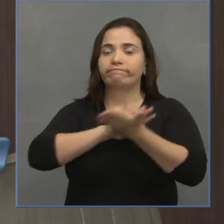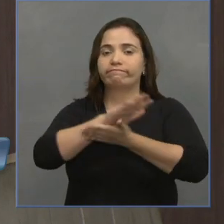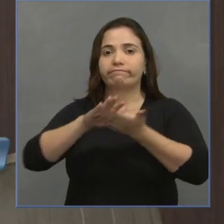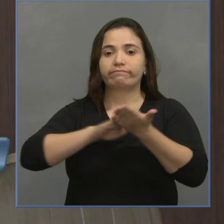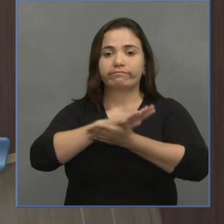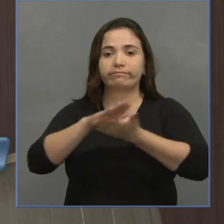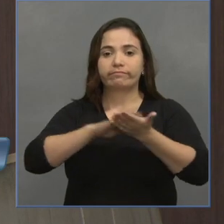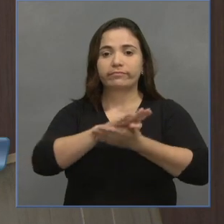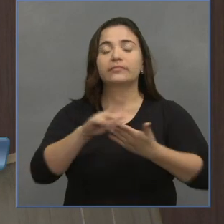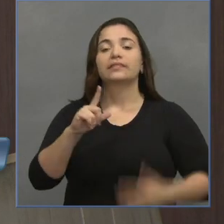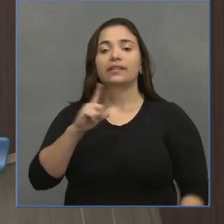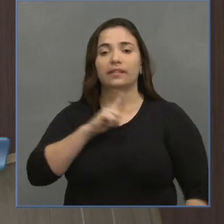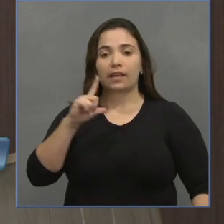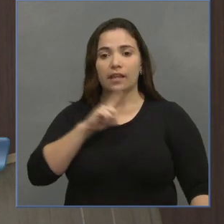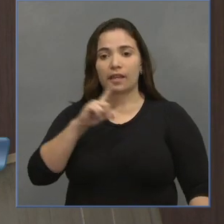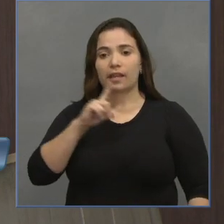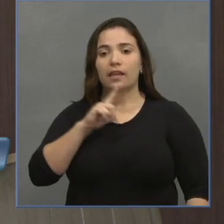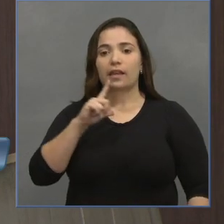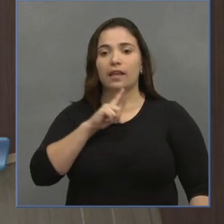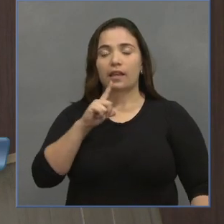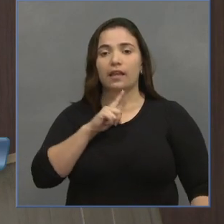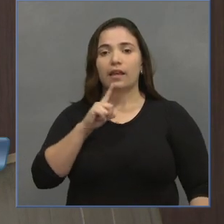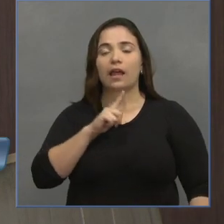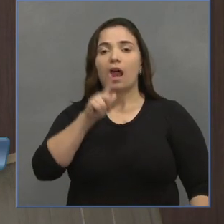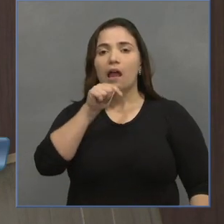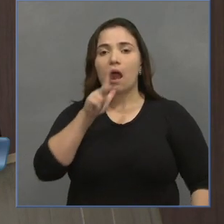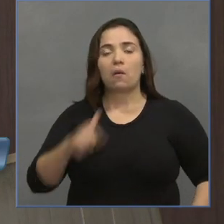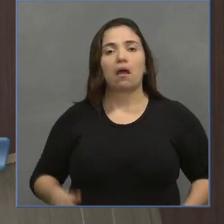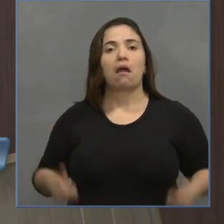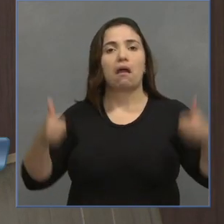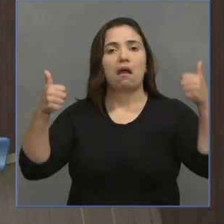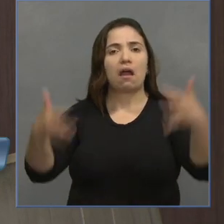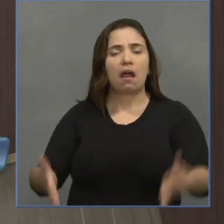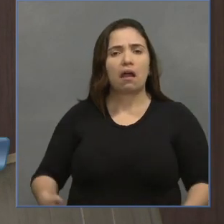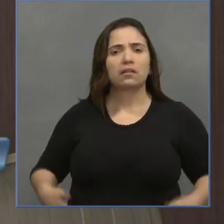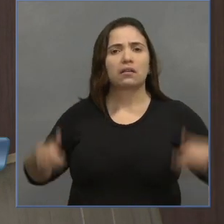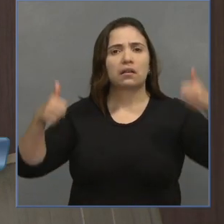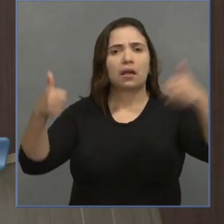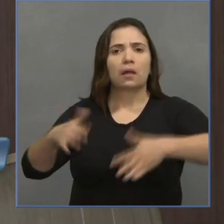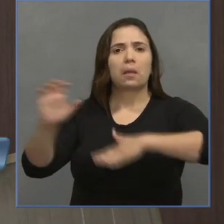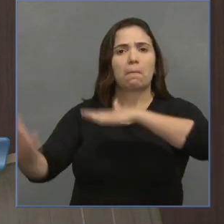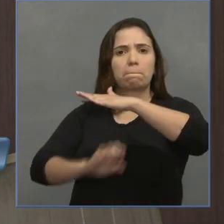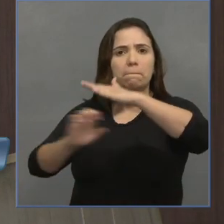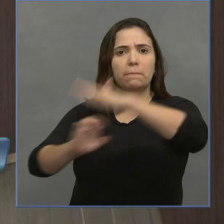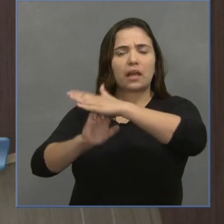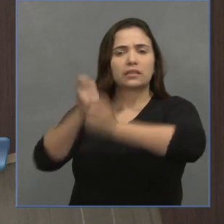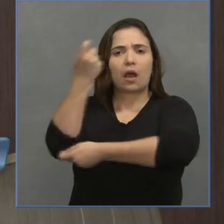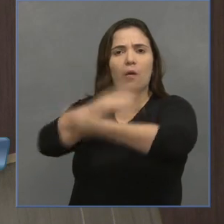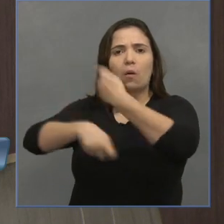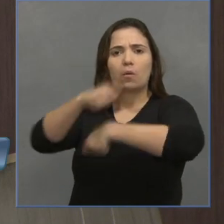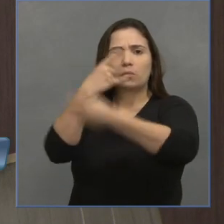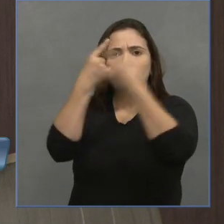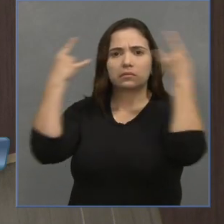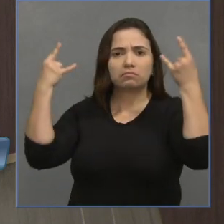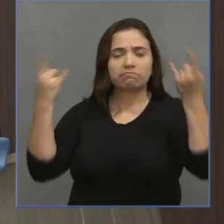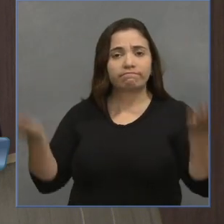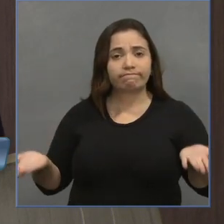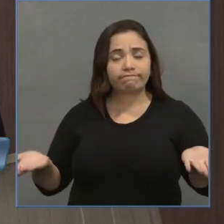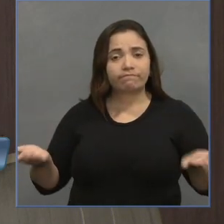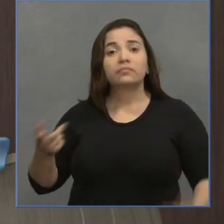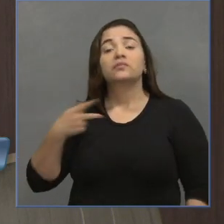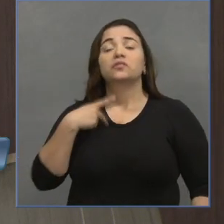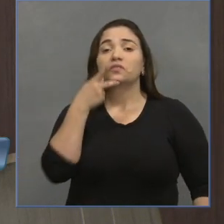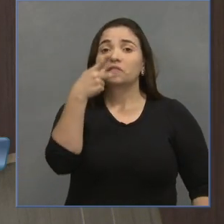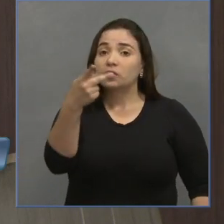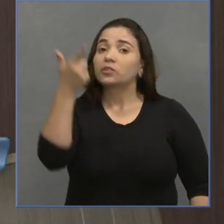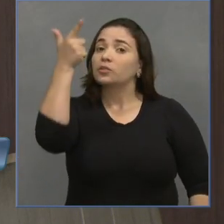volumes excessivos e perdulários de água para grandes empreendimentos econômicos, que eu repito,